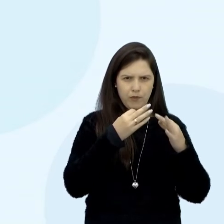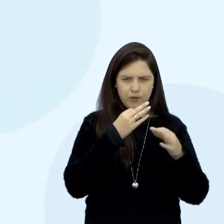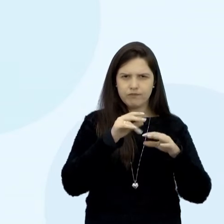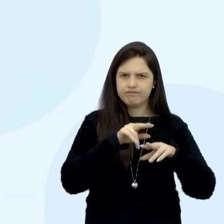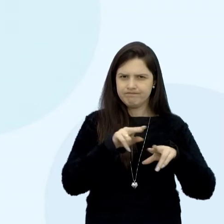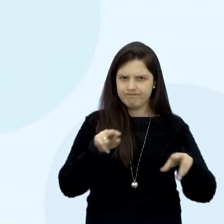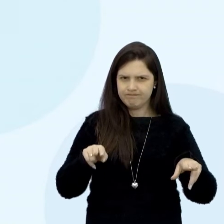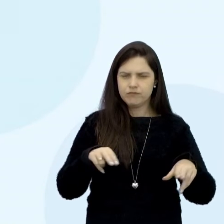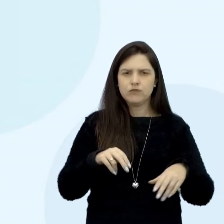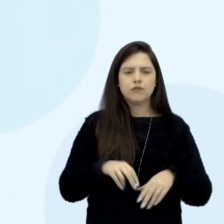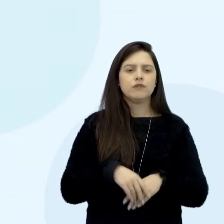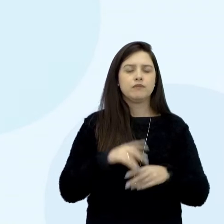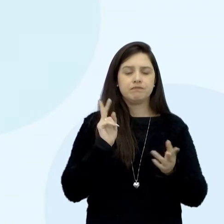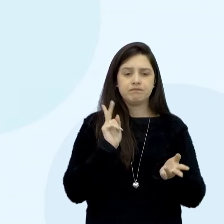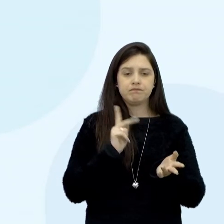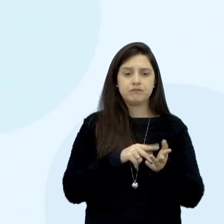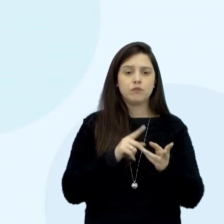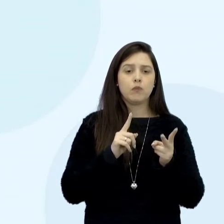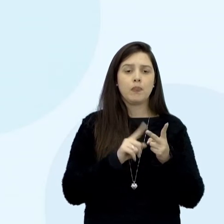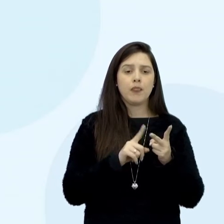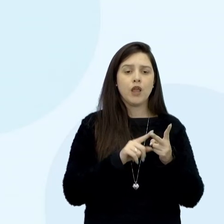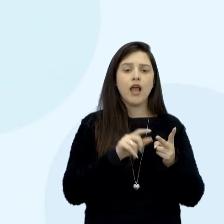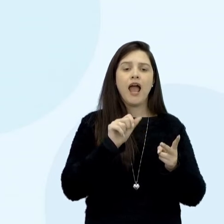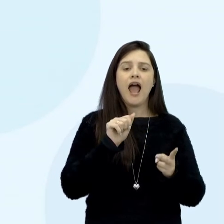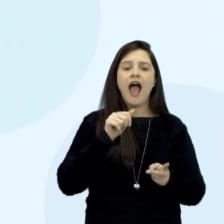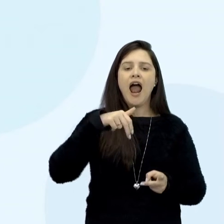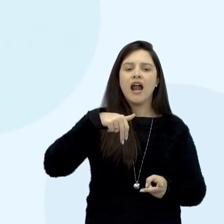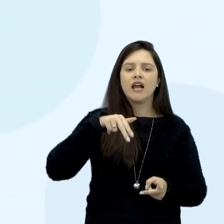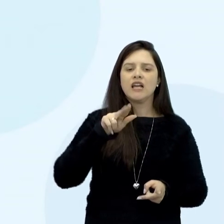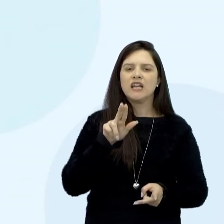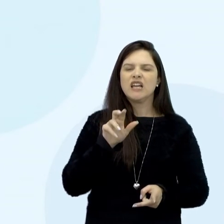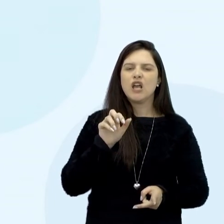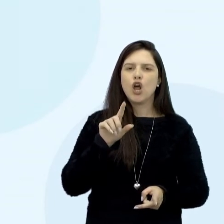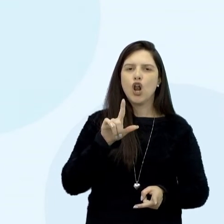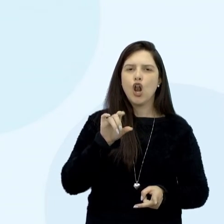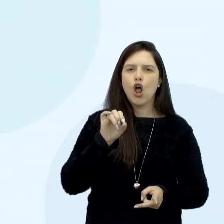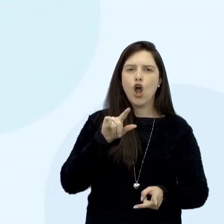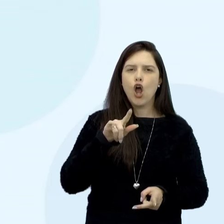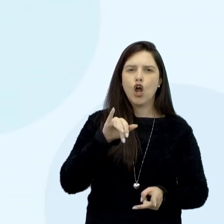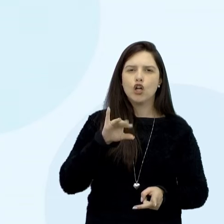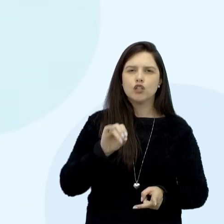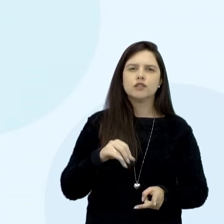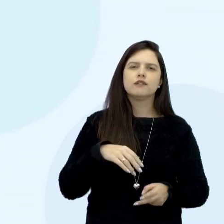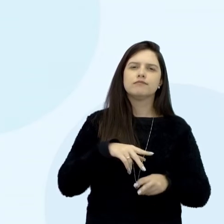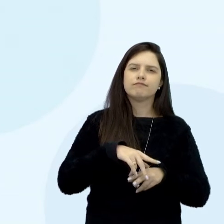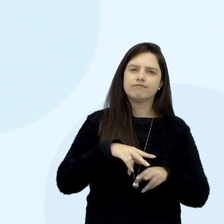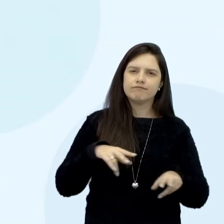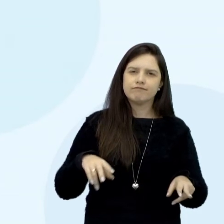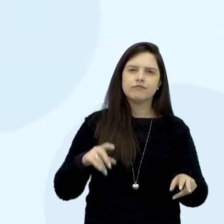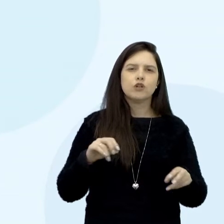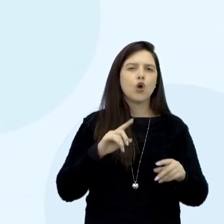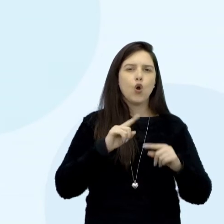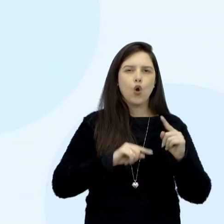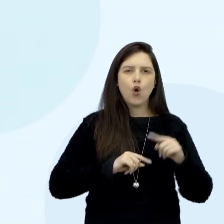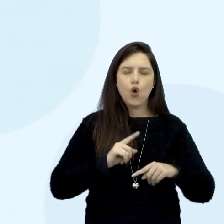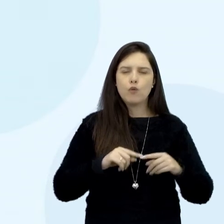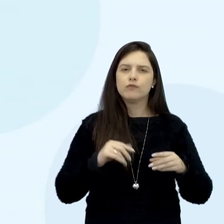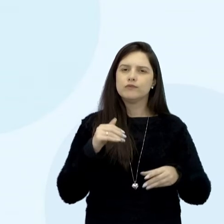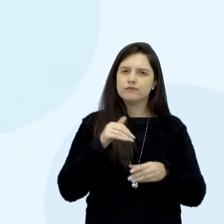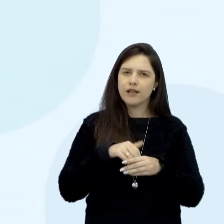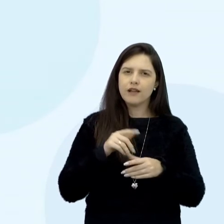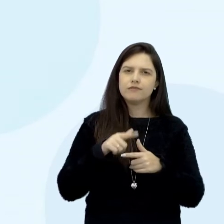povos originários. O patrimônio arqueológico, que são ossadas, né, às vezes objetos, né, professor Kleber,